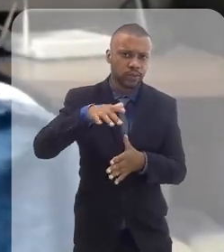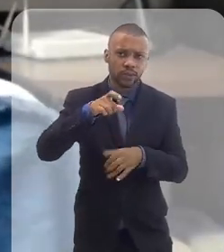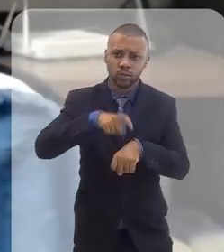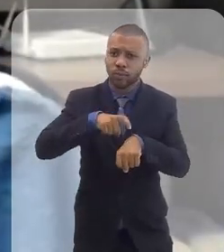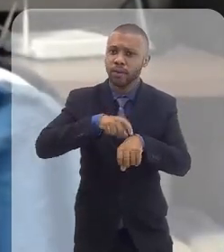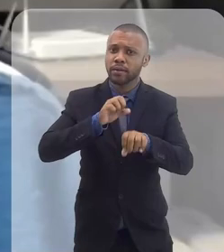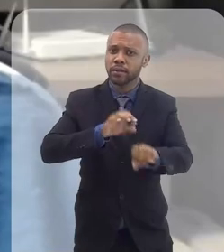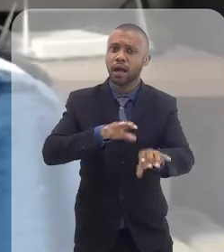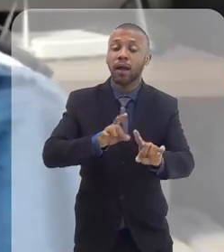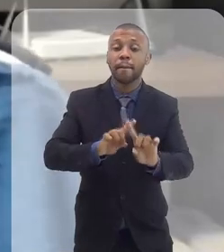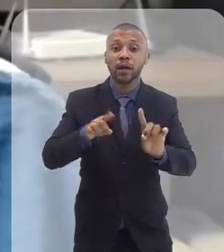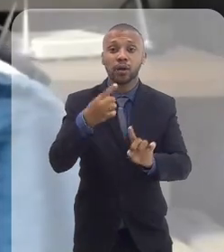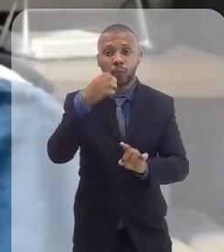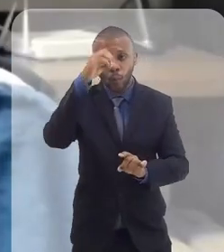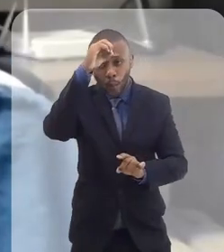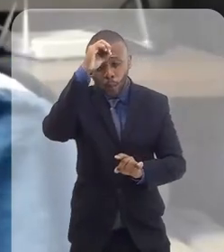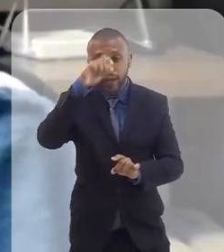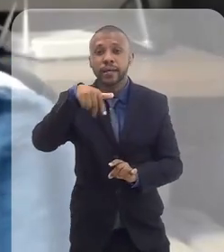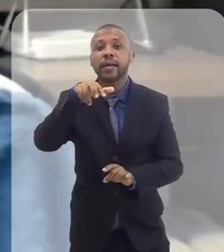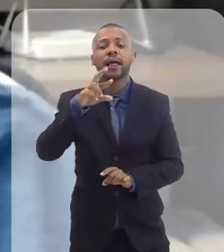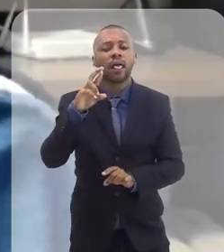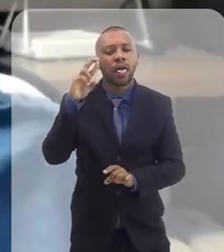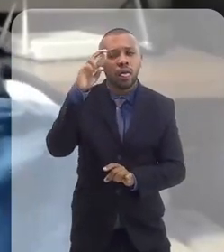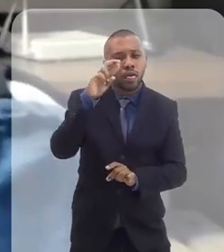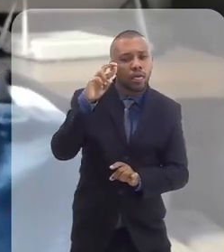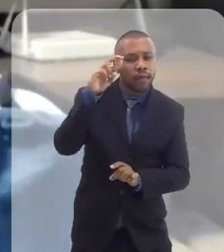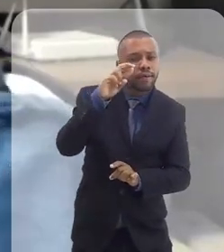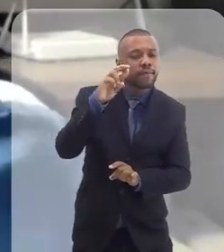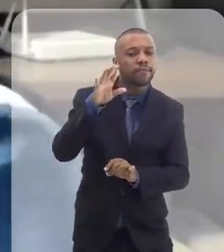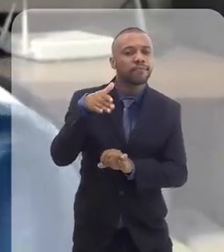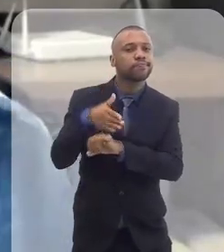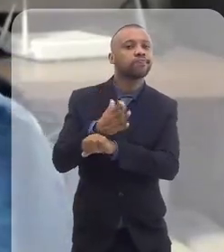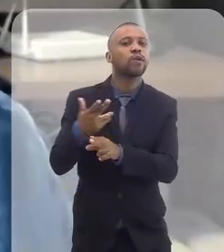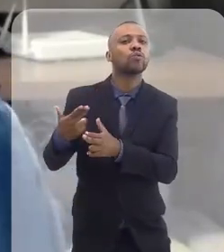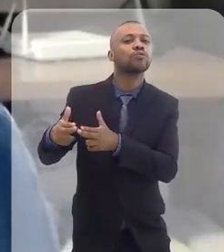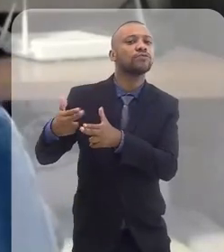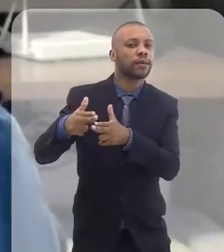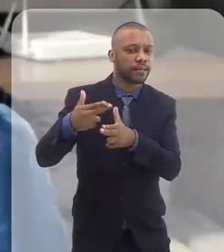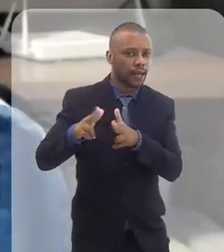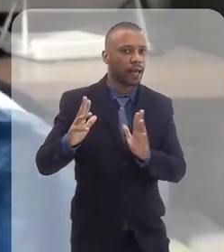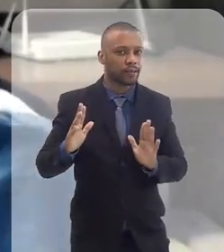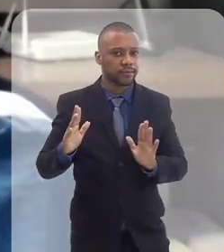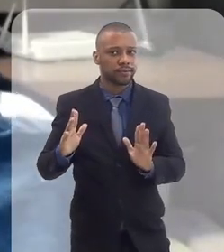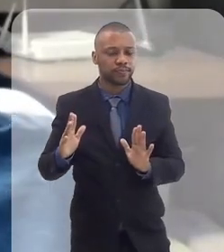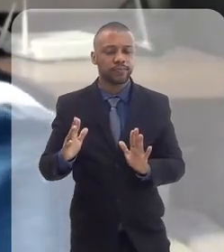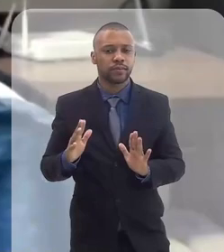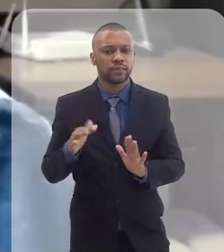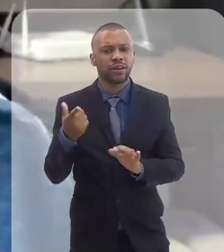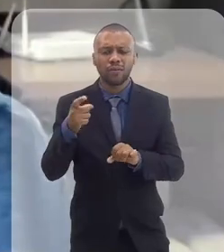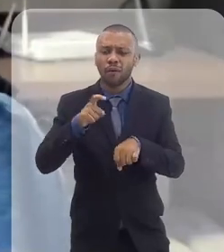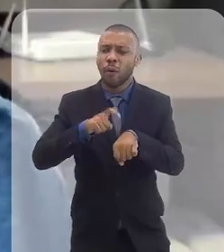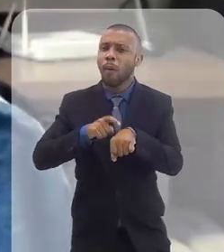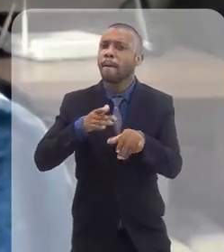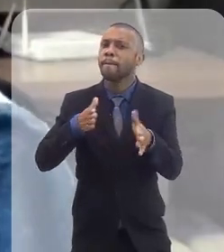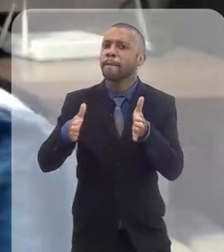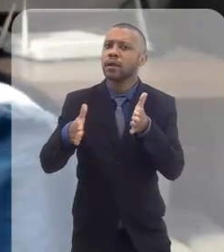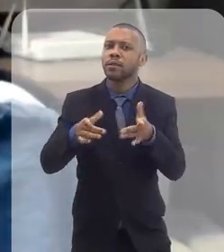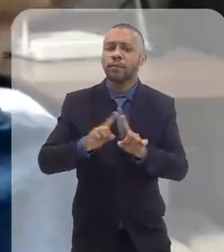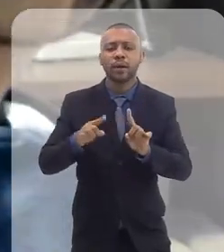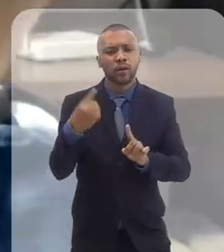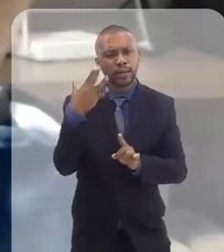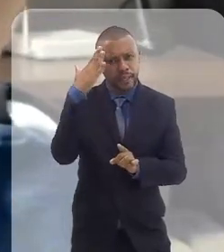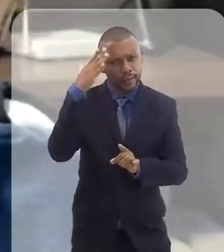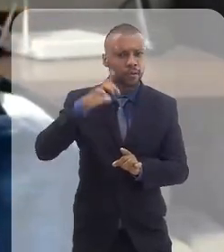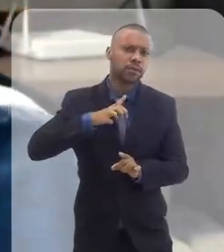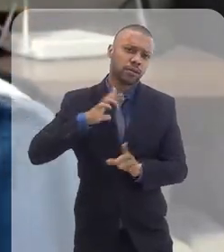vestibular, mas não sabíamos quem era o infiltrado e sabíamos que tinha. Então, foi um